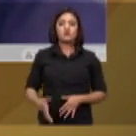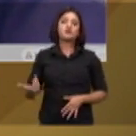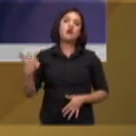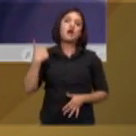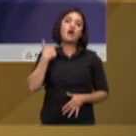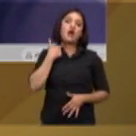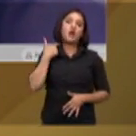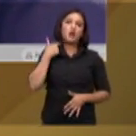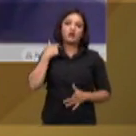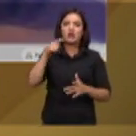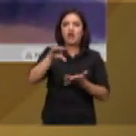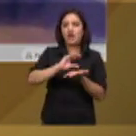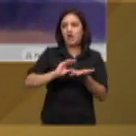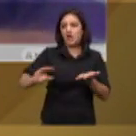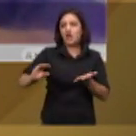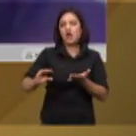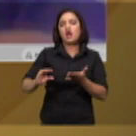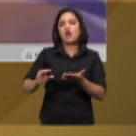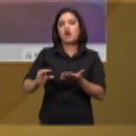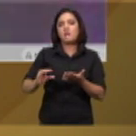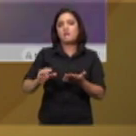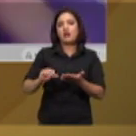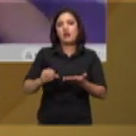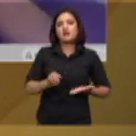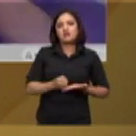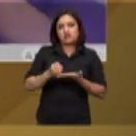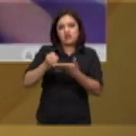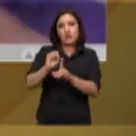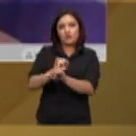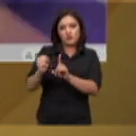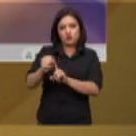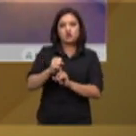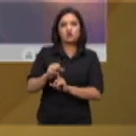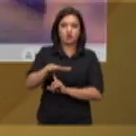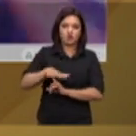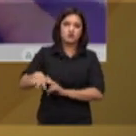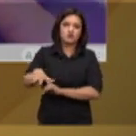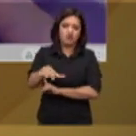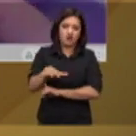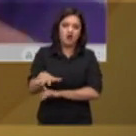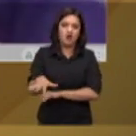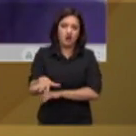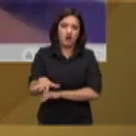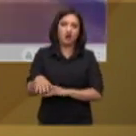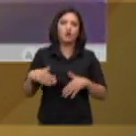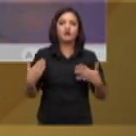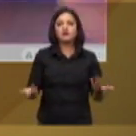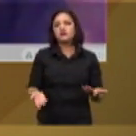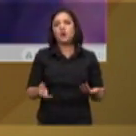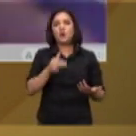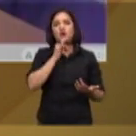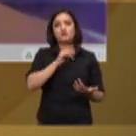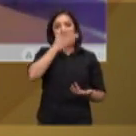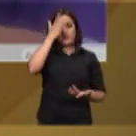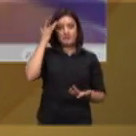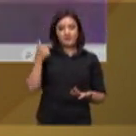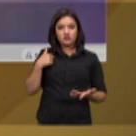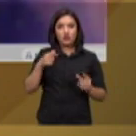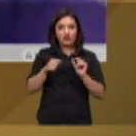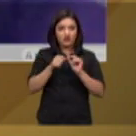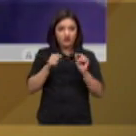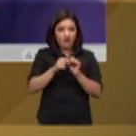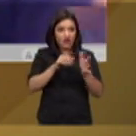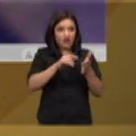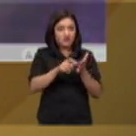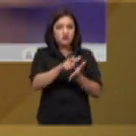para investimentos sociais. Então, olhando com o melhor olhar possível, quem aposta em uma loteria faz uma doação para